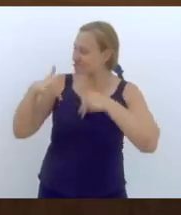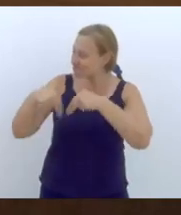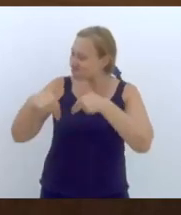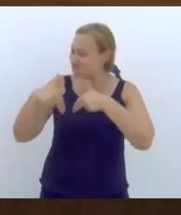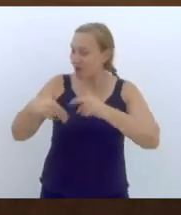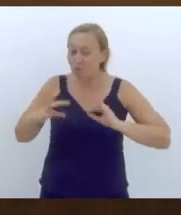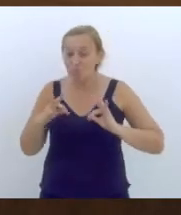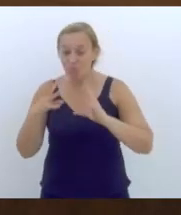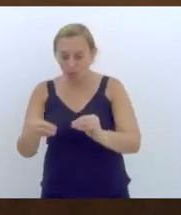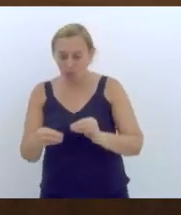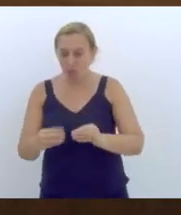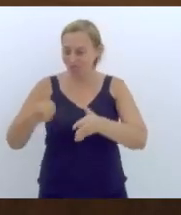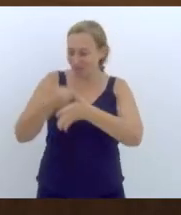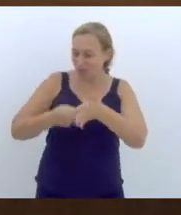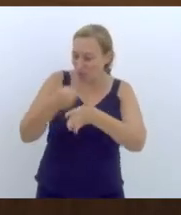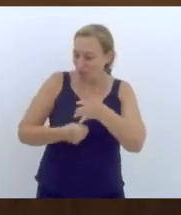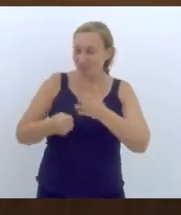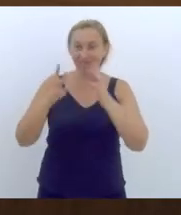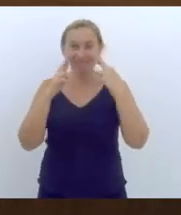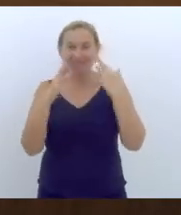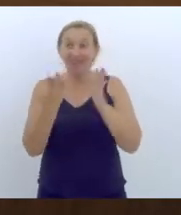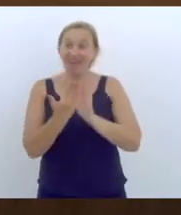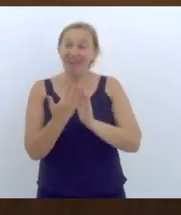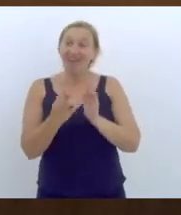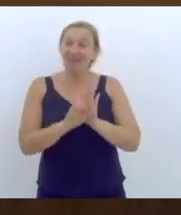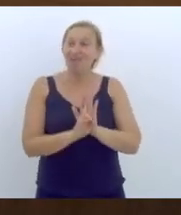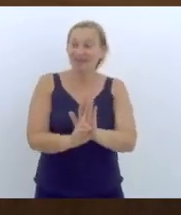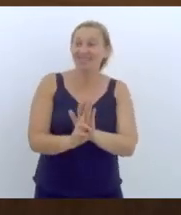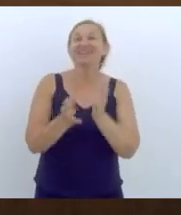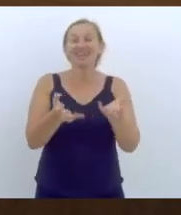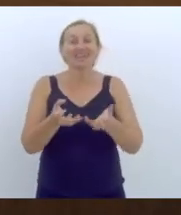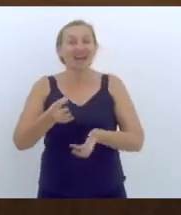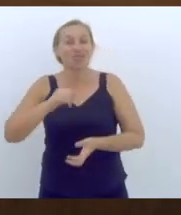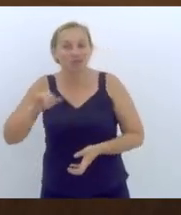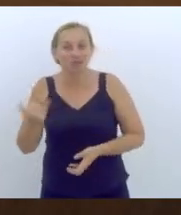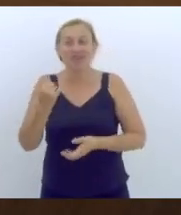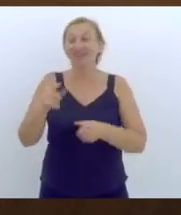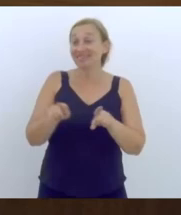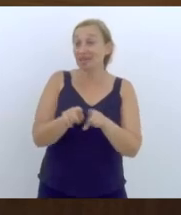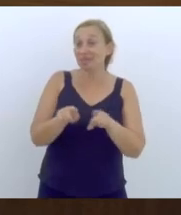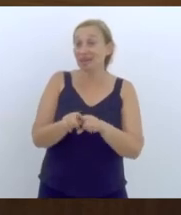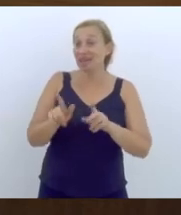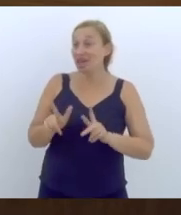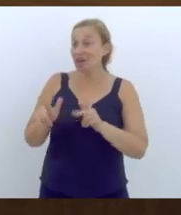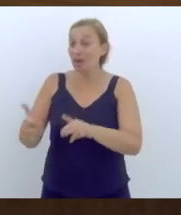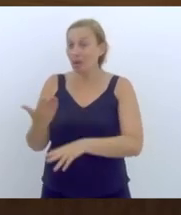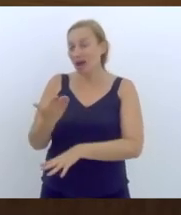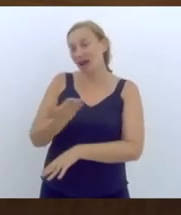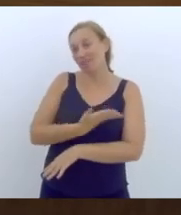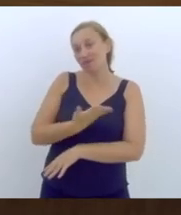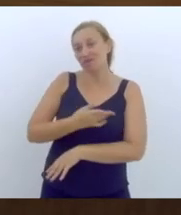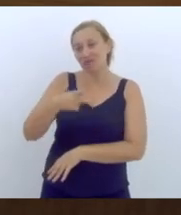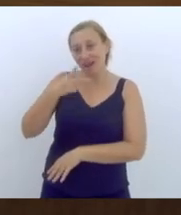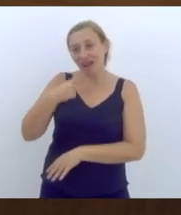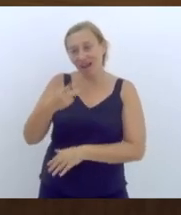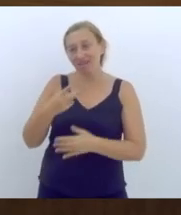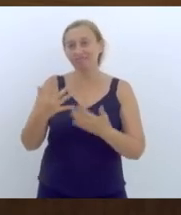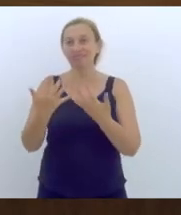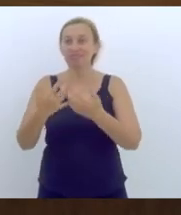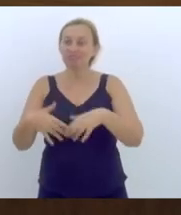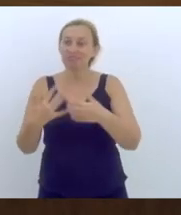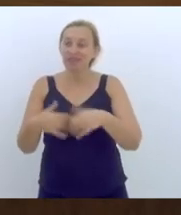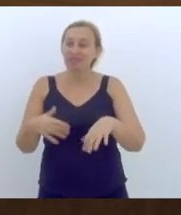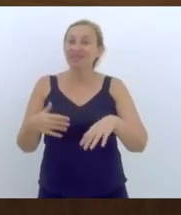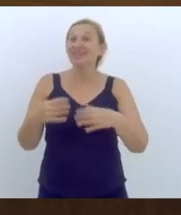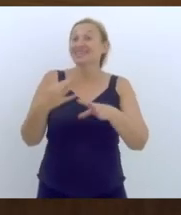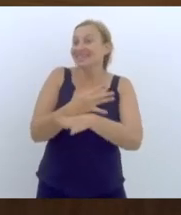por tudo que a sua luta representa. E queria aproveitar também, como fizeram meus conterrâneos, e mandar um beijo especial para a minha cidade